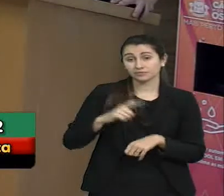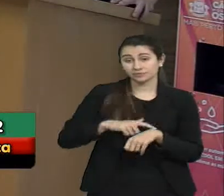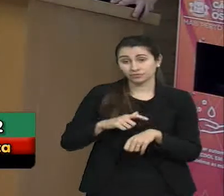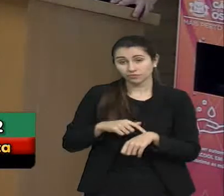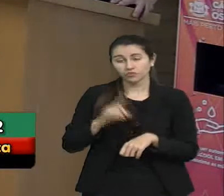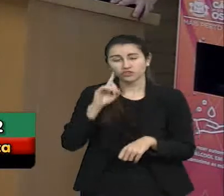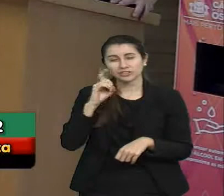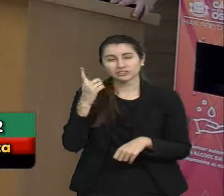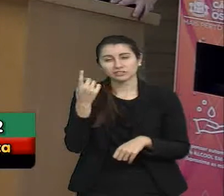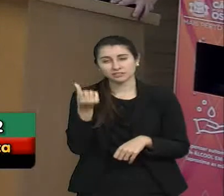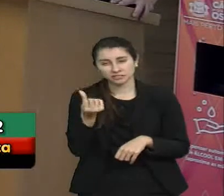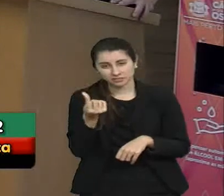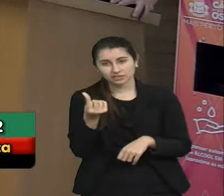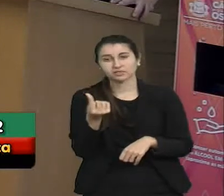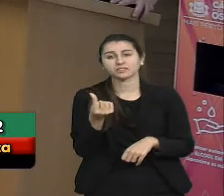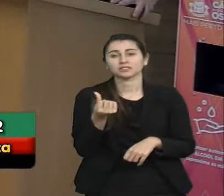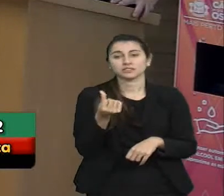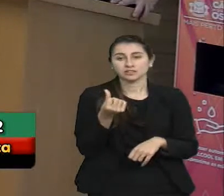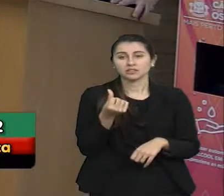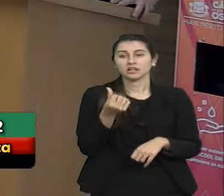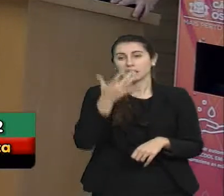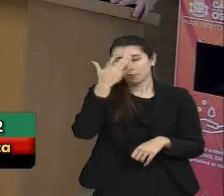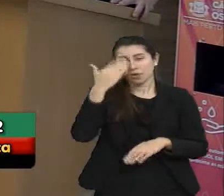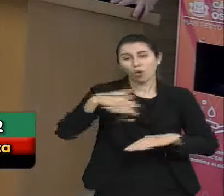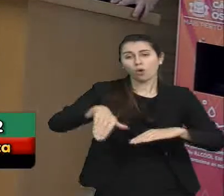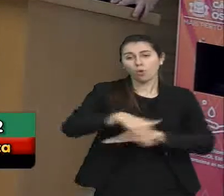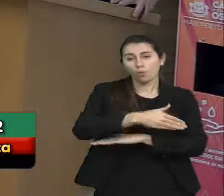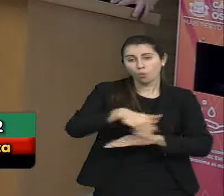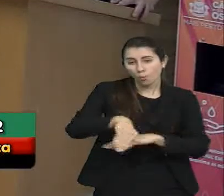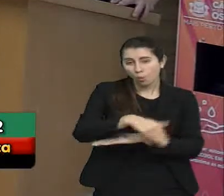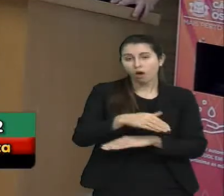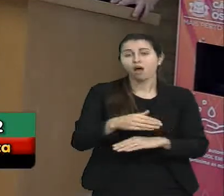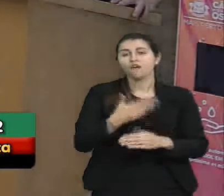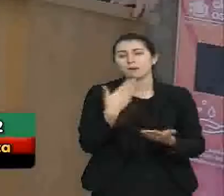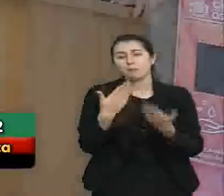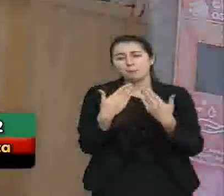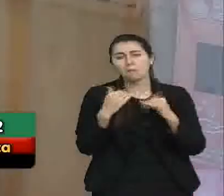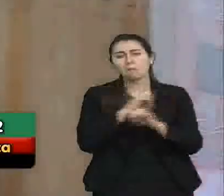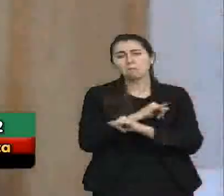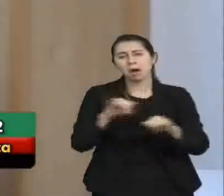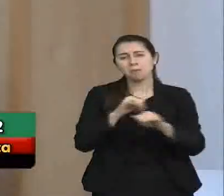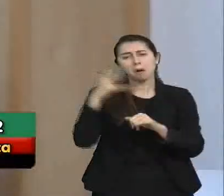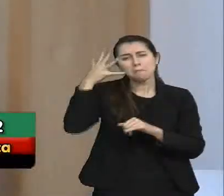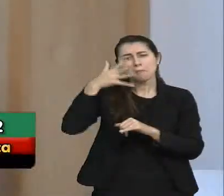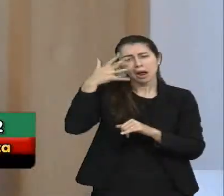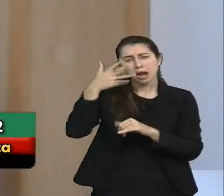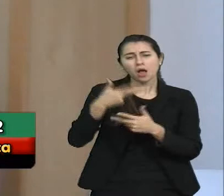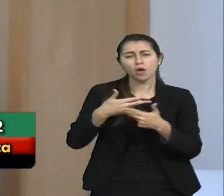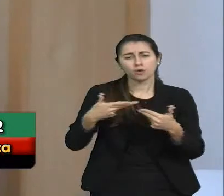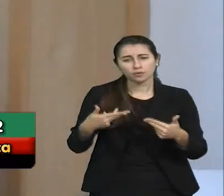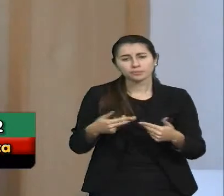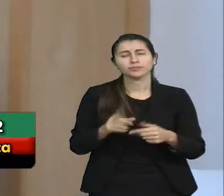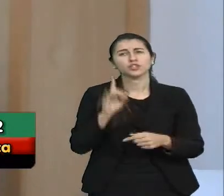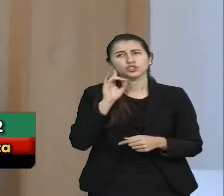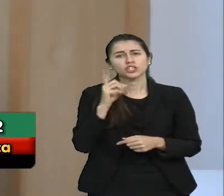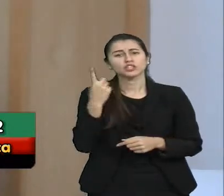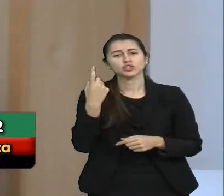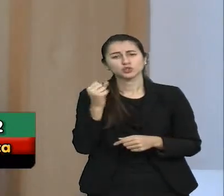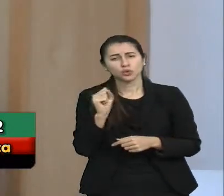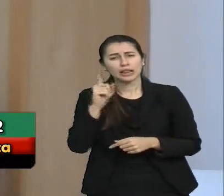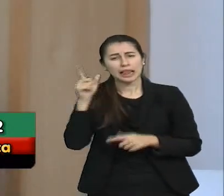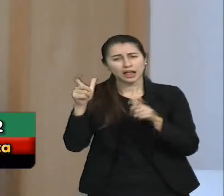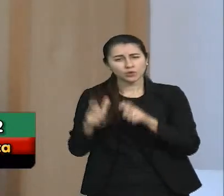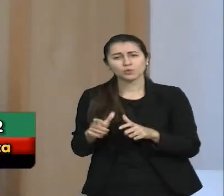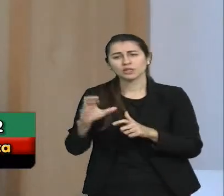audiência pública do Fala Rua, onde os moradores em situação de rua vão expor suas dificuldades. No dia 18, nós teremos uma audiência pública também no CEFOR,